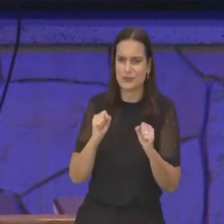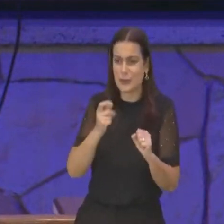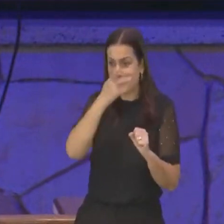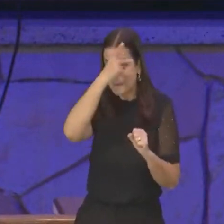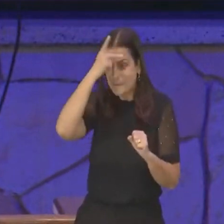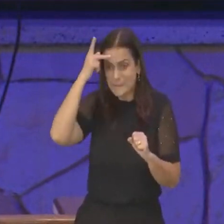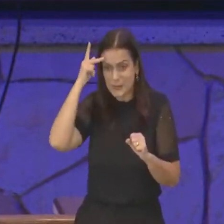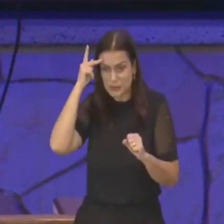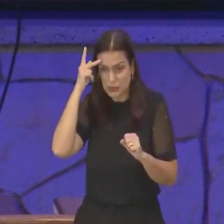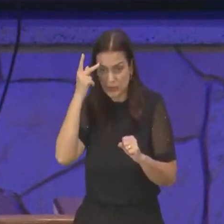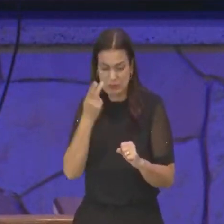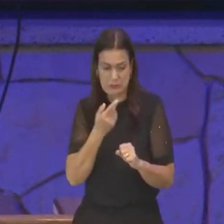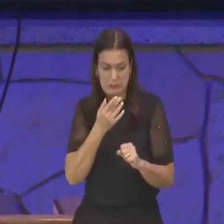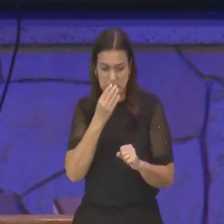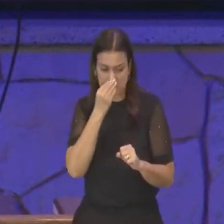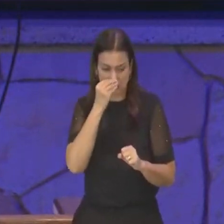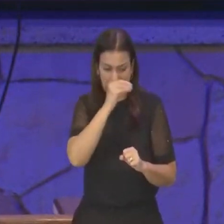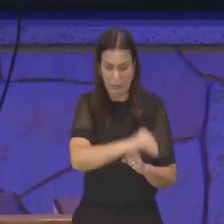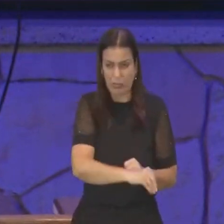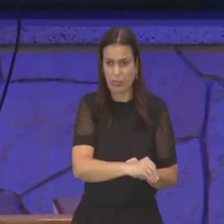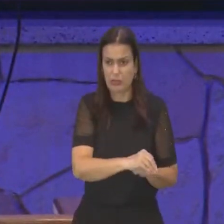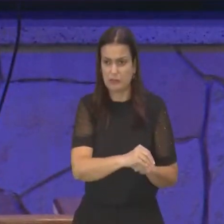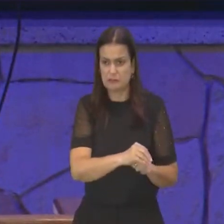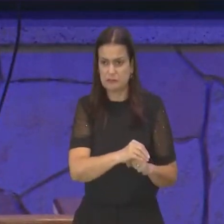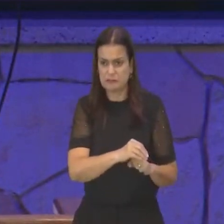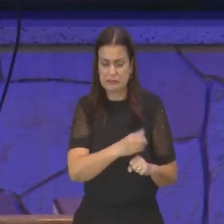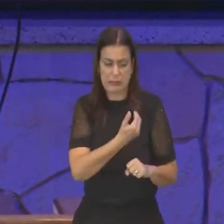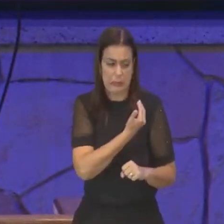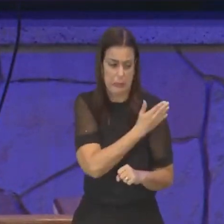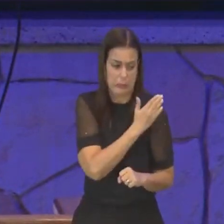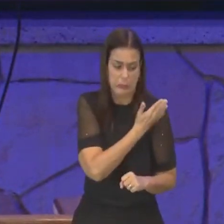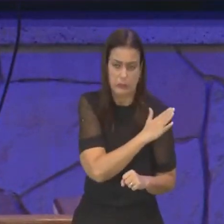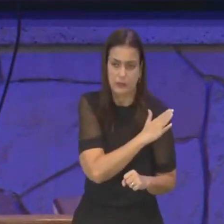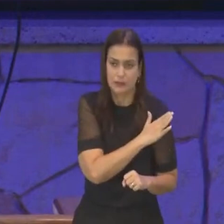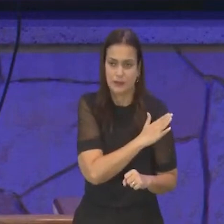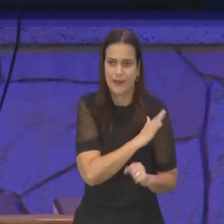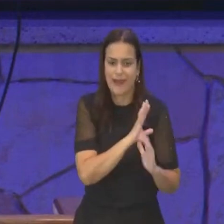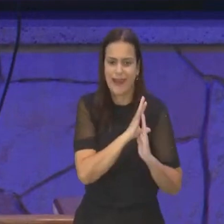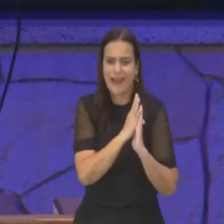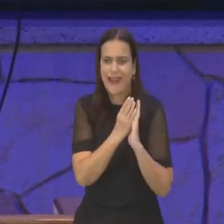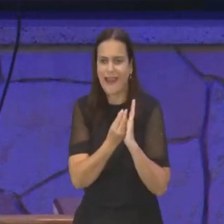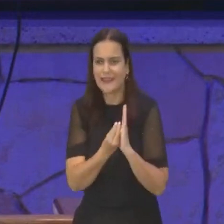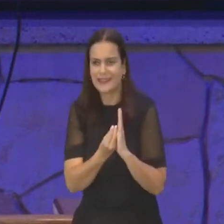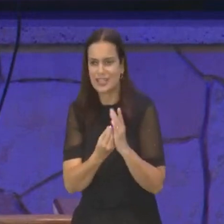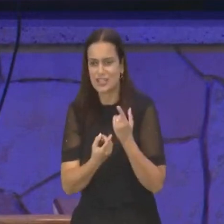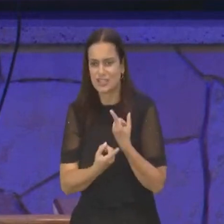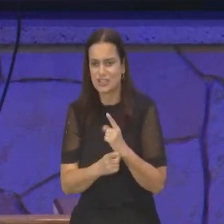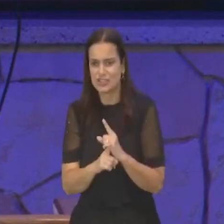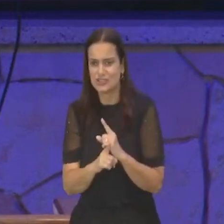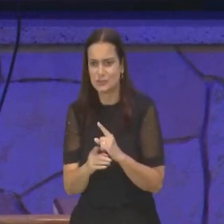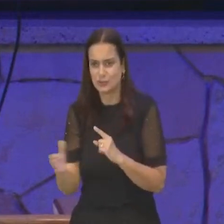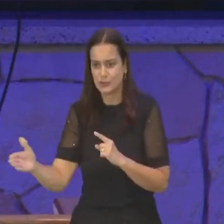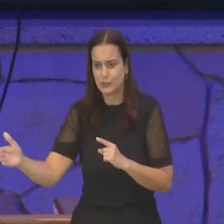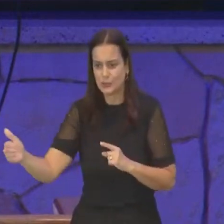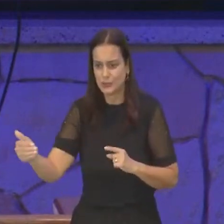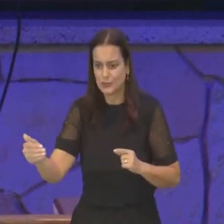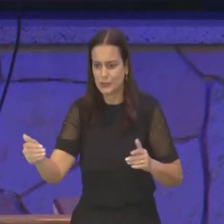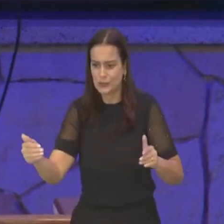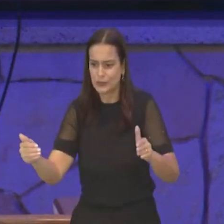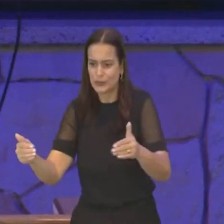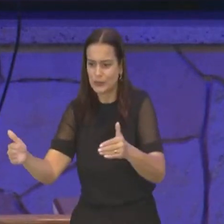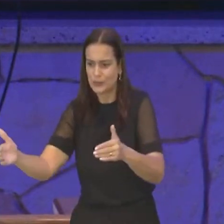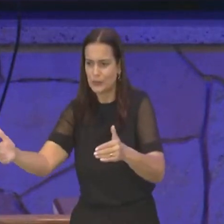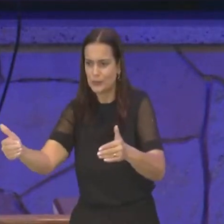sendo desprezados, abandonados, começaram a ser abraçados pelos discípulos do Senhor Jesus.